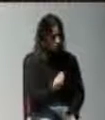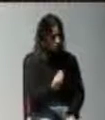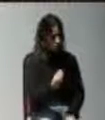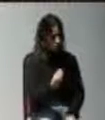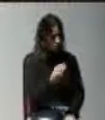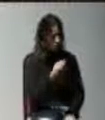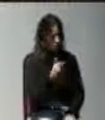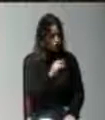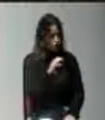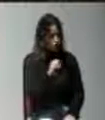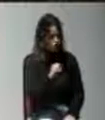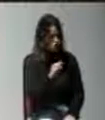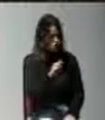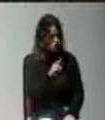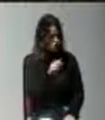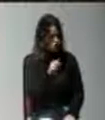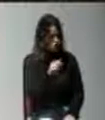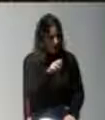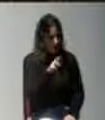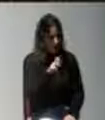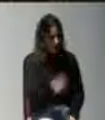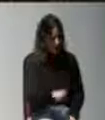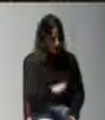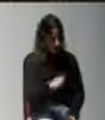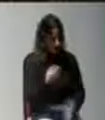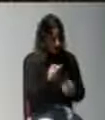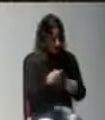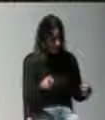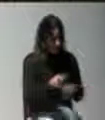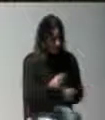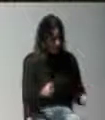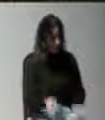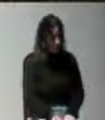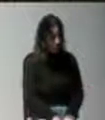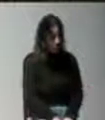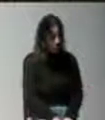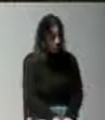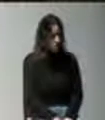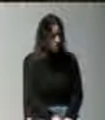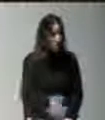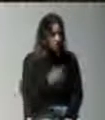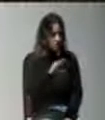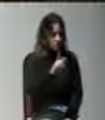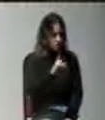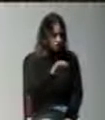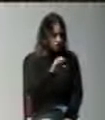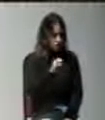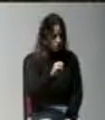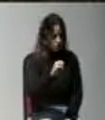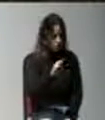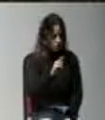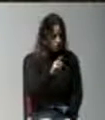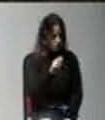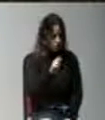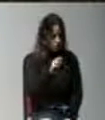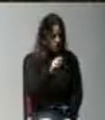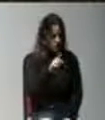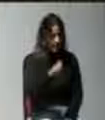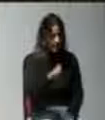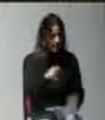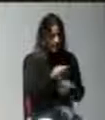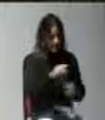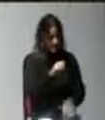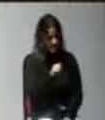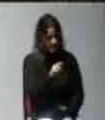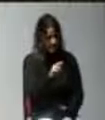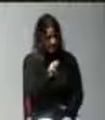Buarque, na música, eu não poderia deixar de citar ele, né? Orientando os presentes. Chico Buarque, na música Caravanas, nos dá